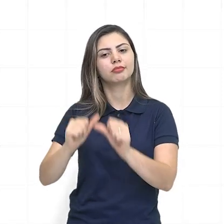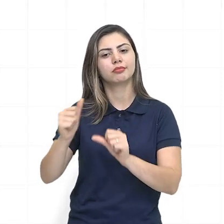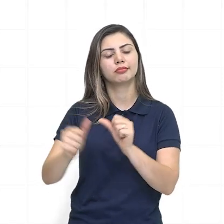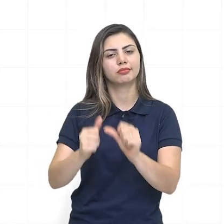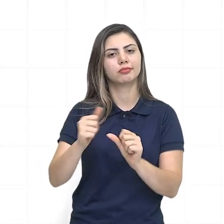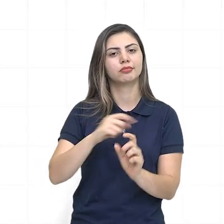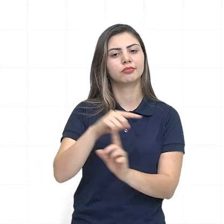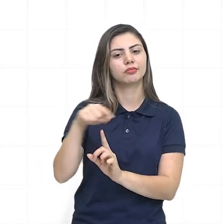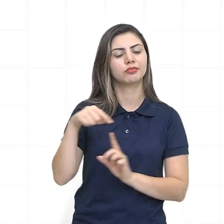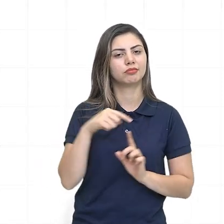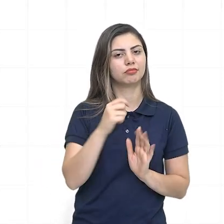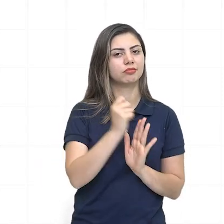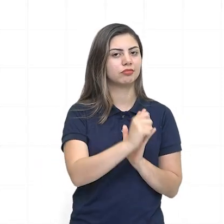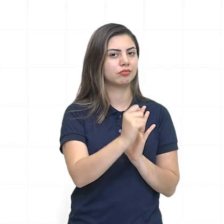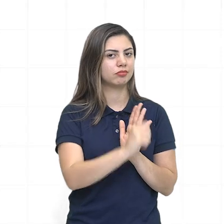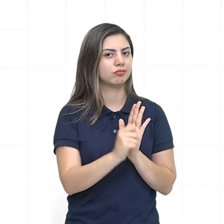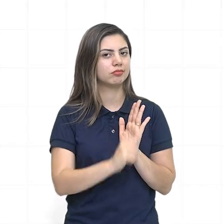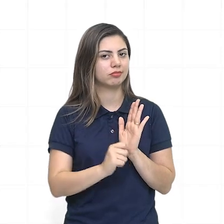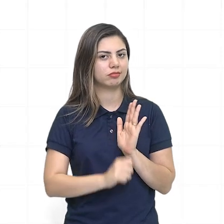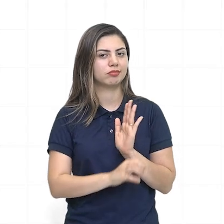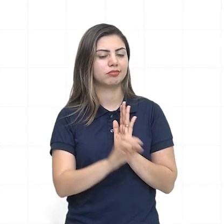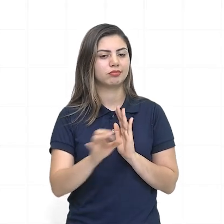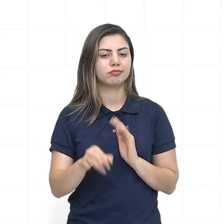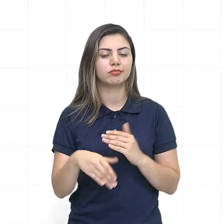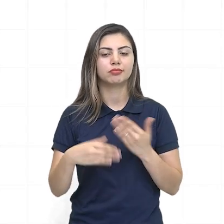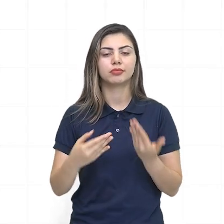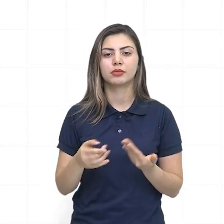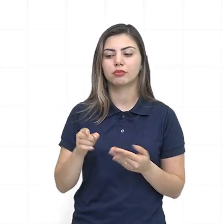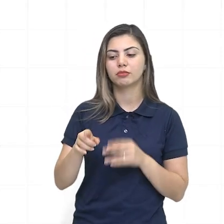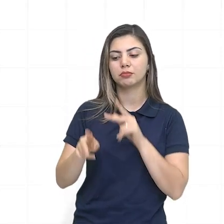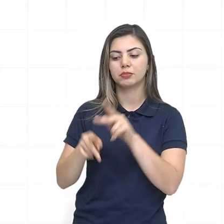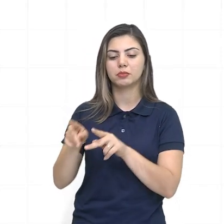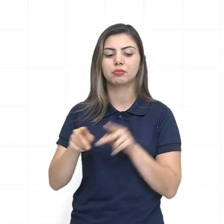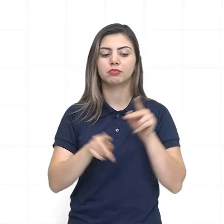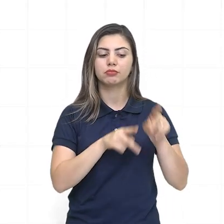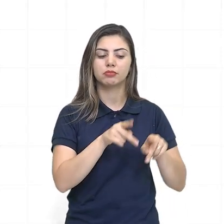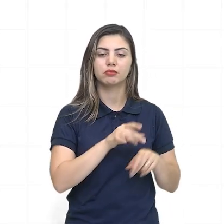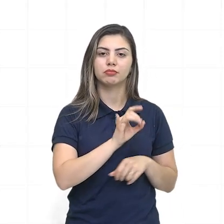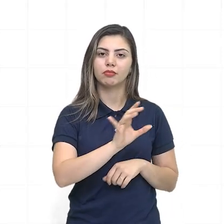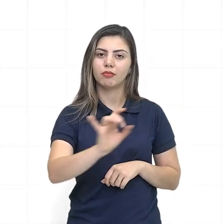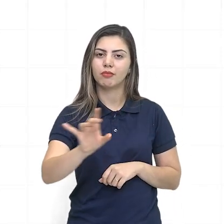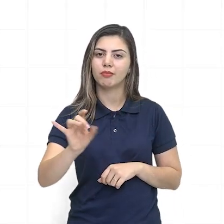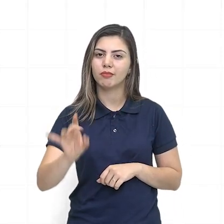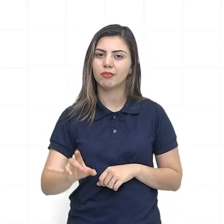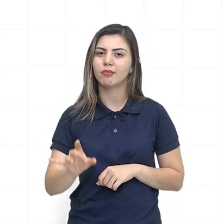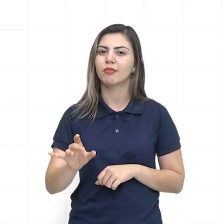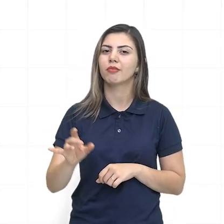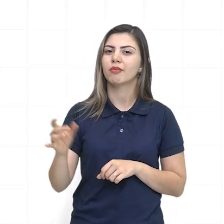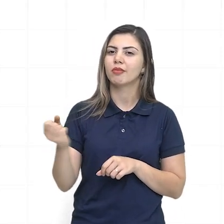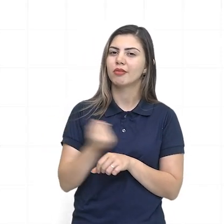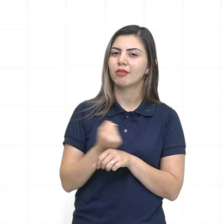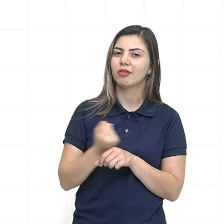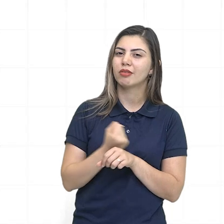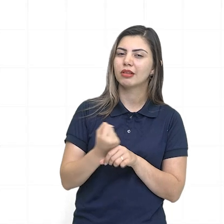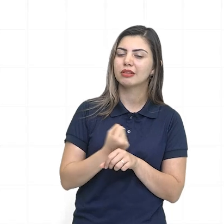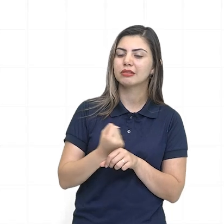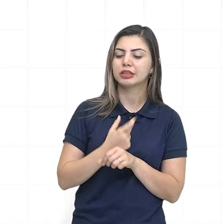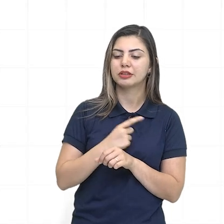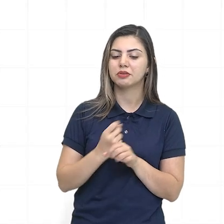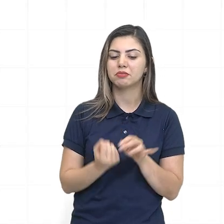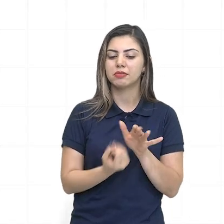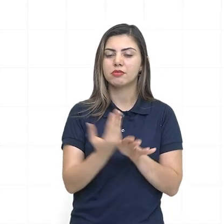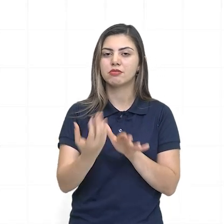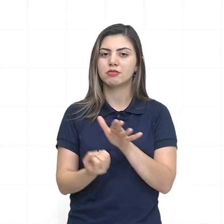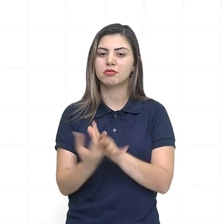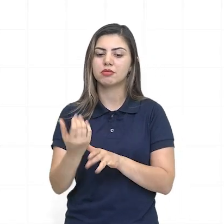à formação da escrita. Cada povo ou civilização antiga foi formando e elaborando